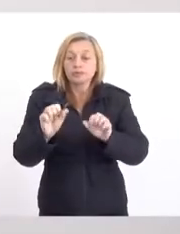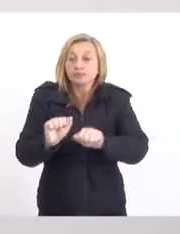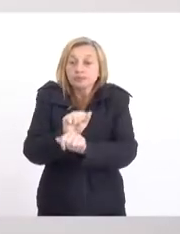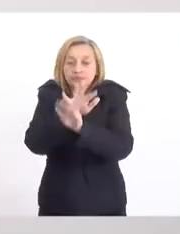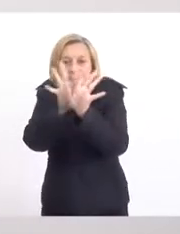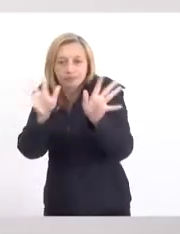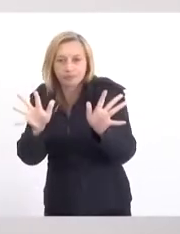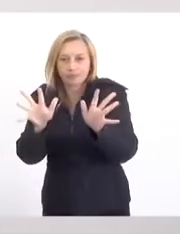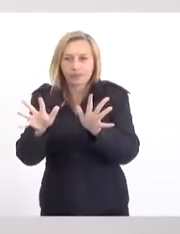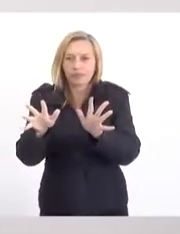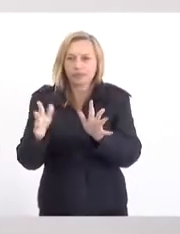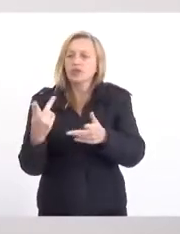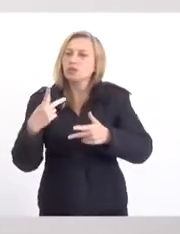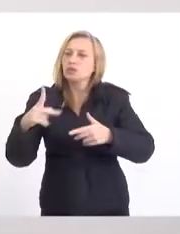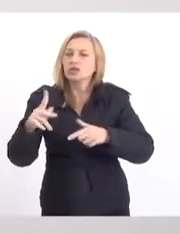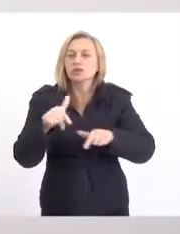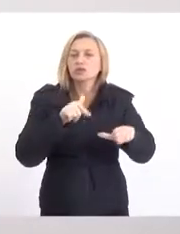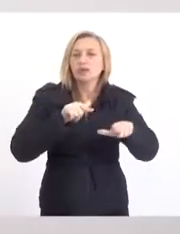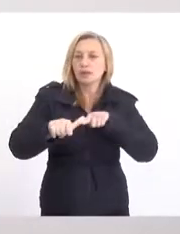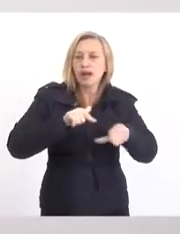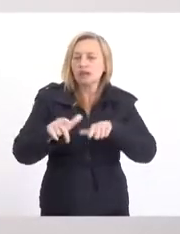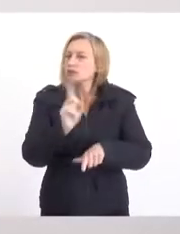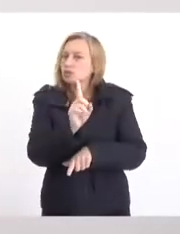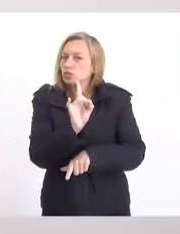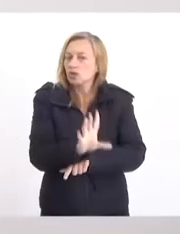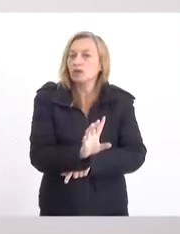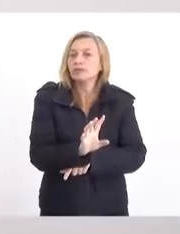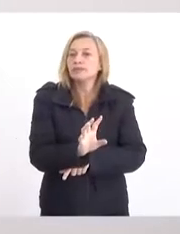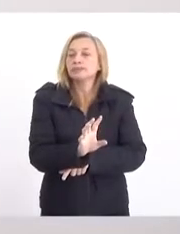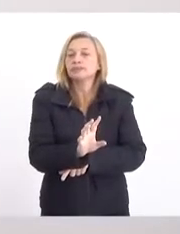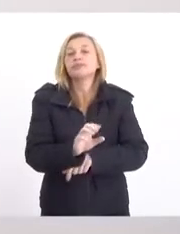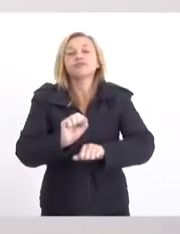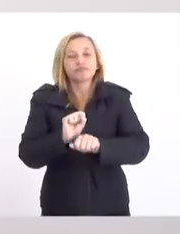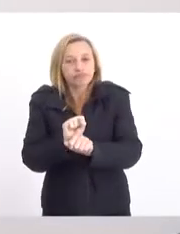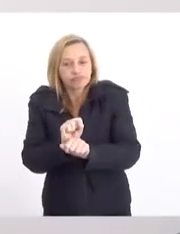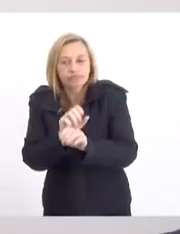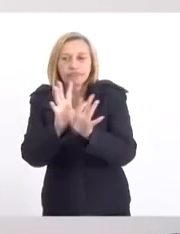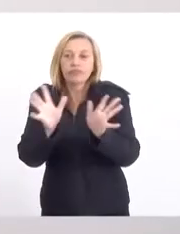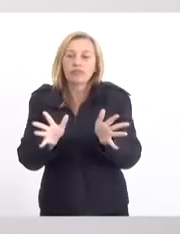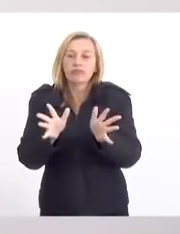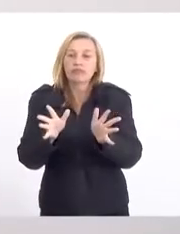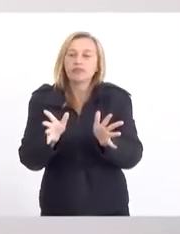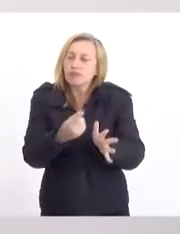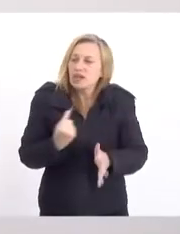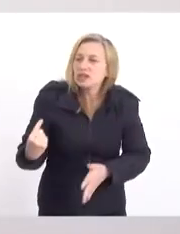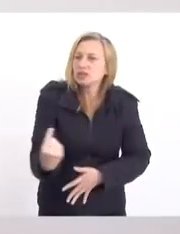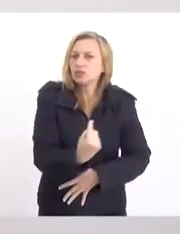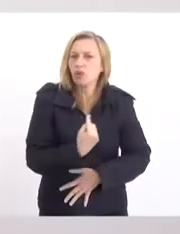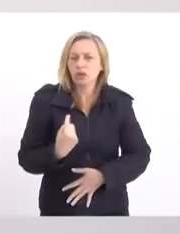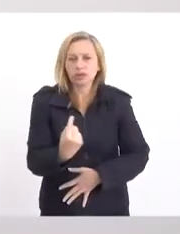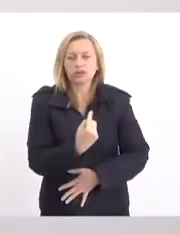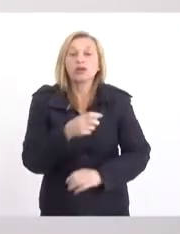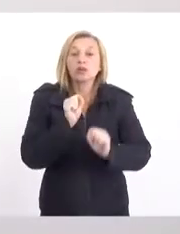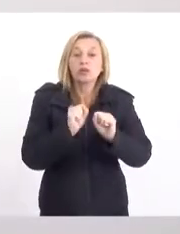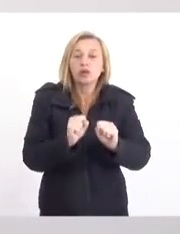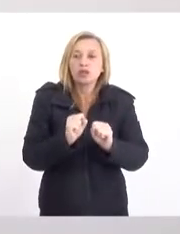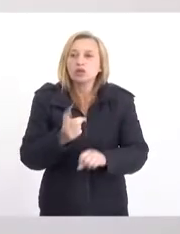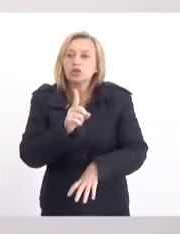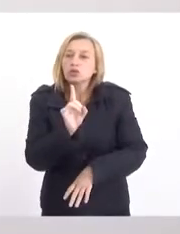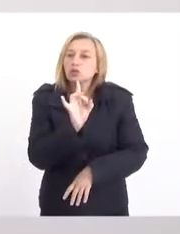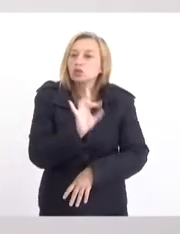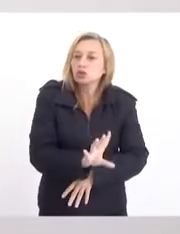transparência das suas execuções, mas não só isso, a transparência para que nós possamos não